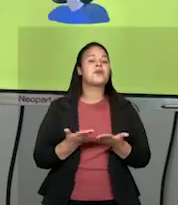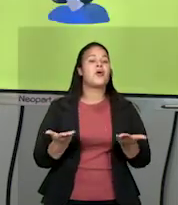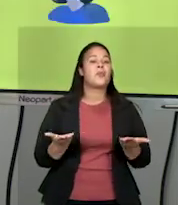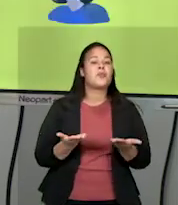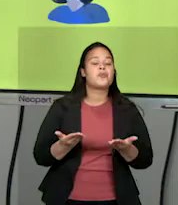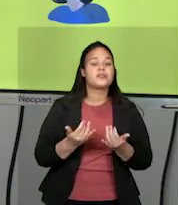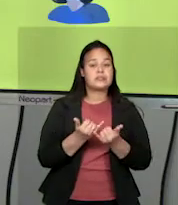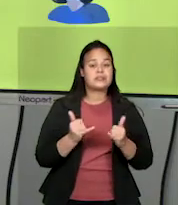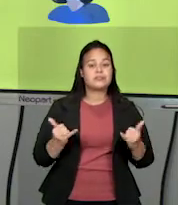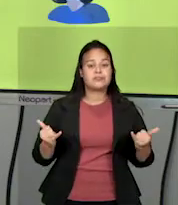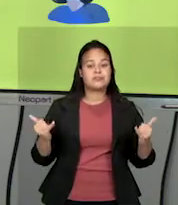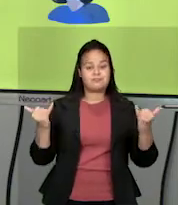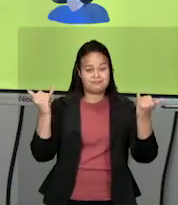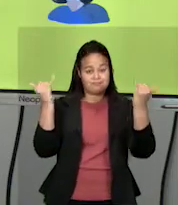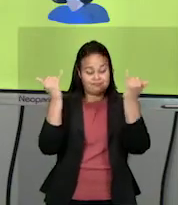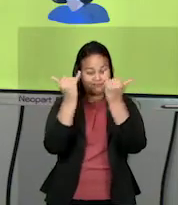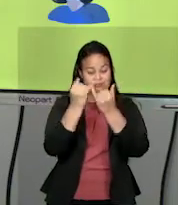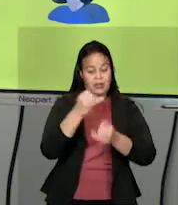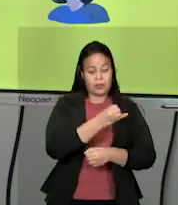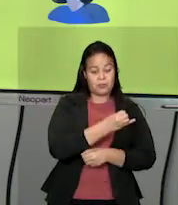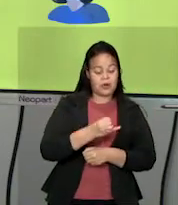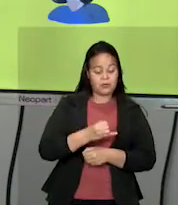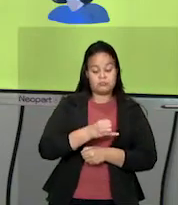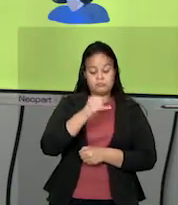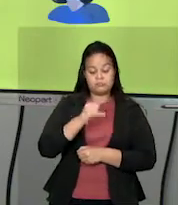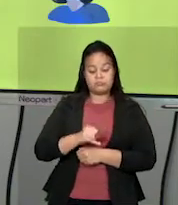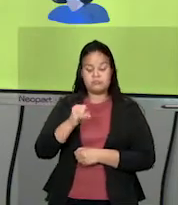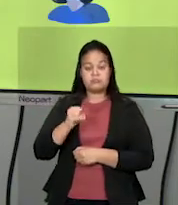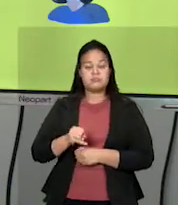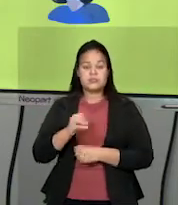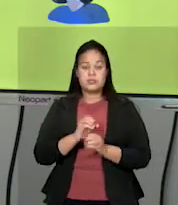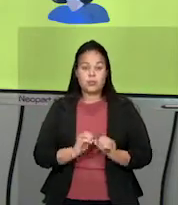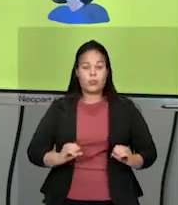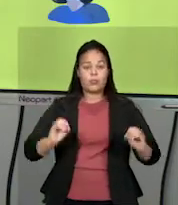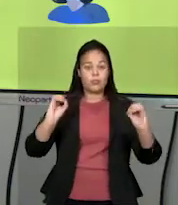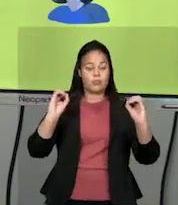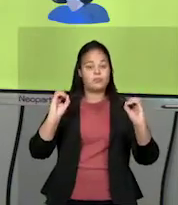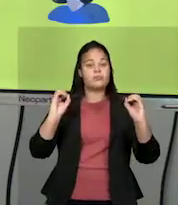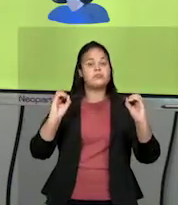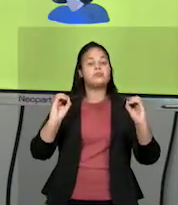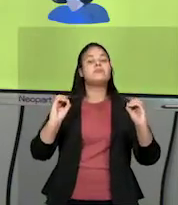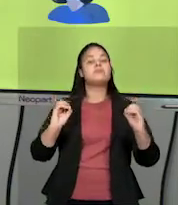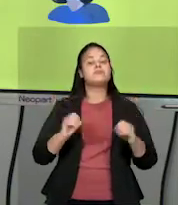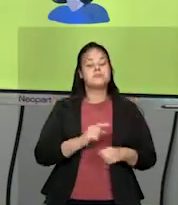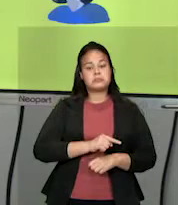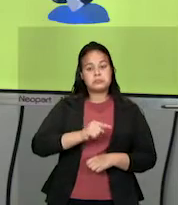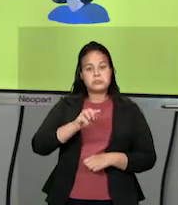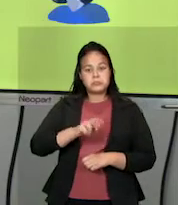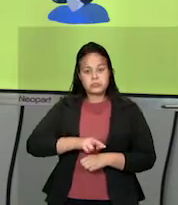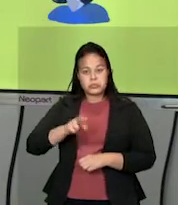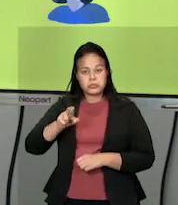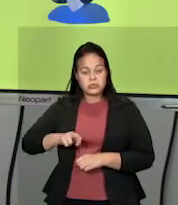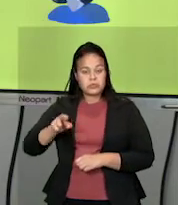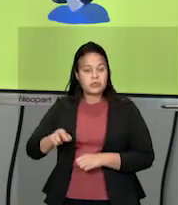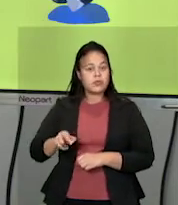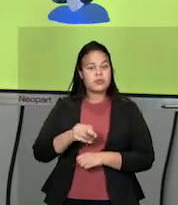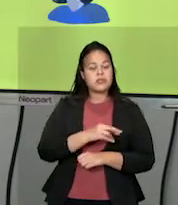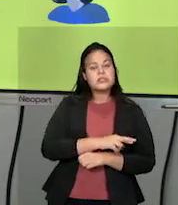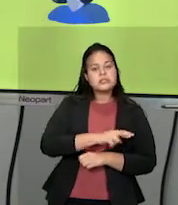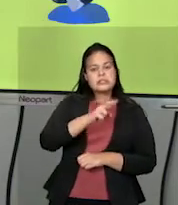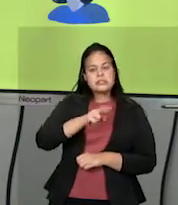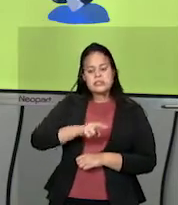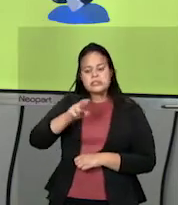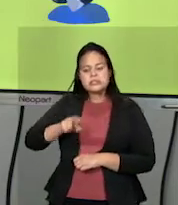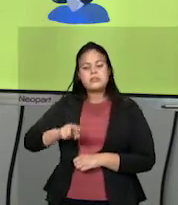circuitos simples ramificados, lei dos nós, resistores em série e em paralelo. Quando os resistores estão em